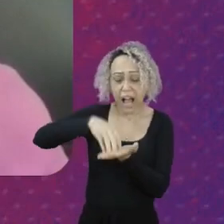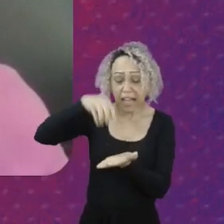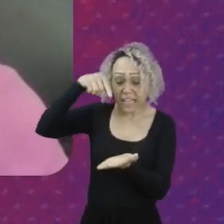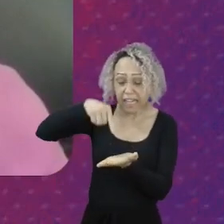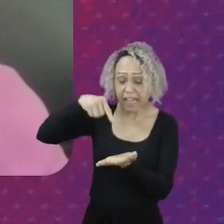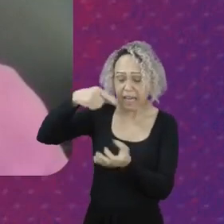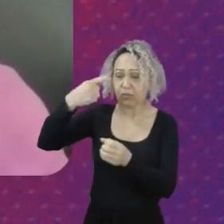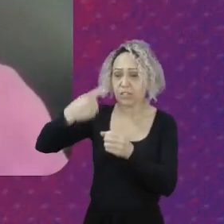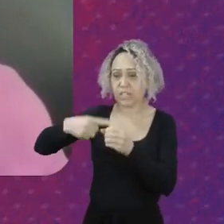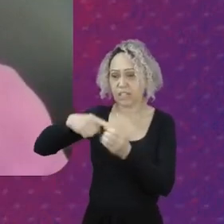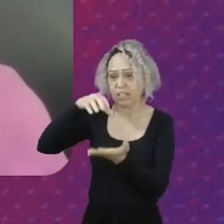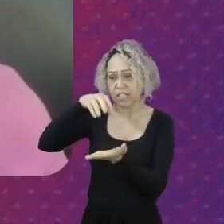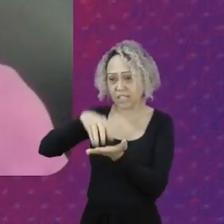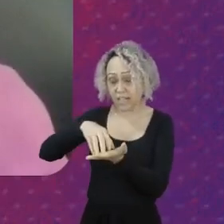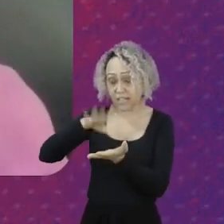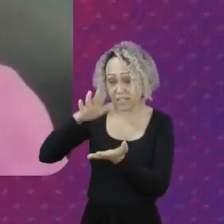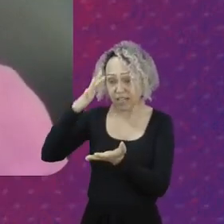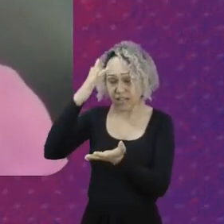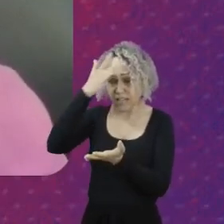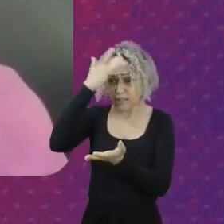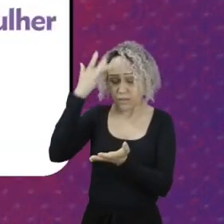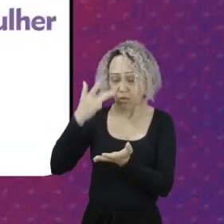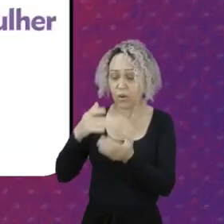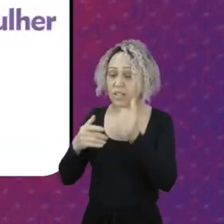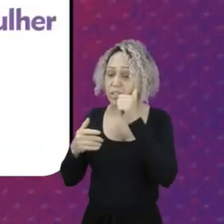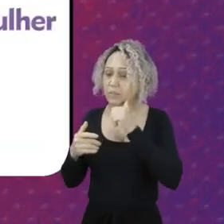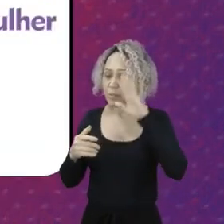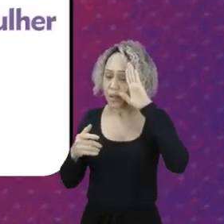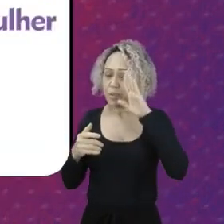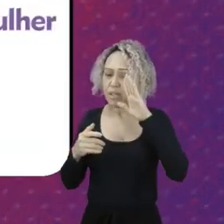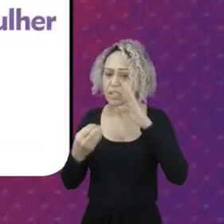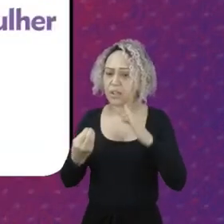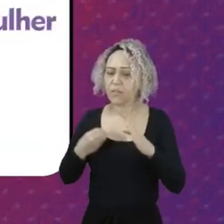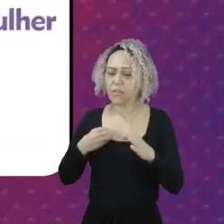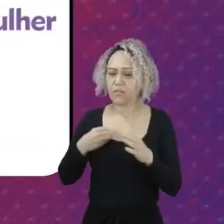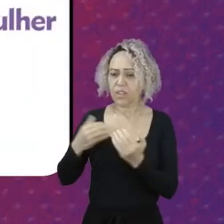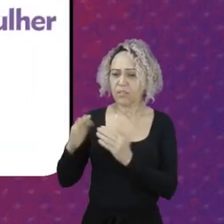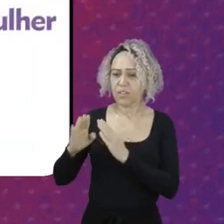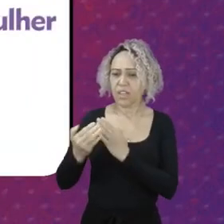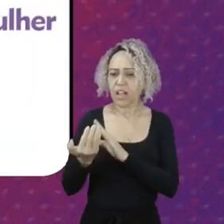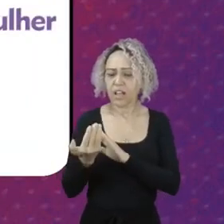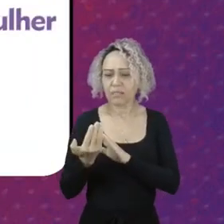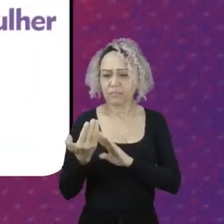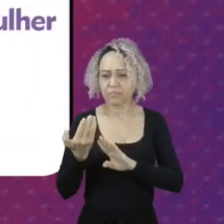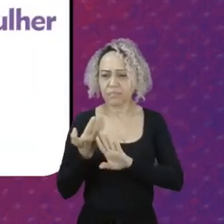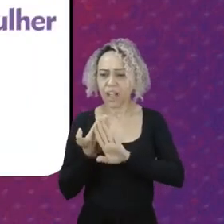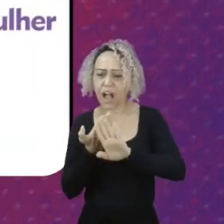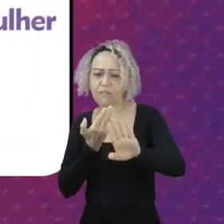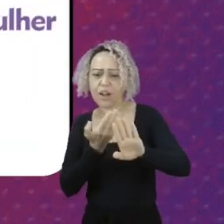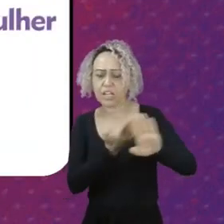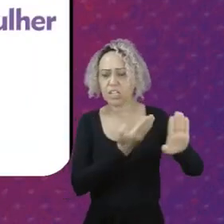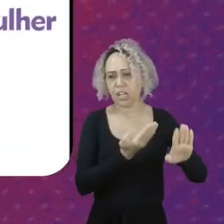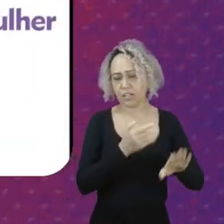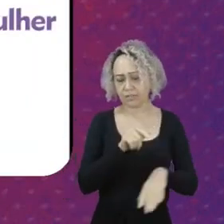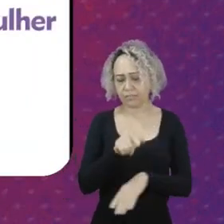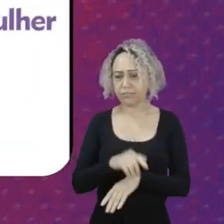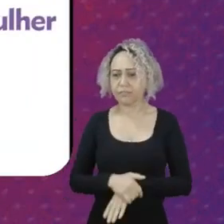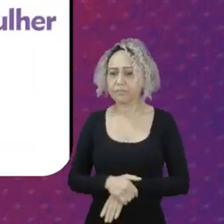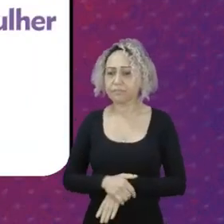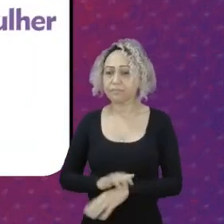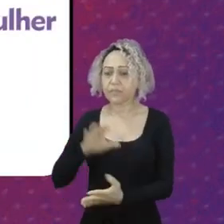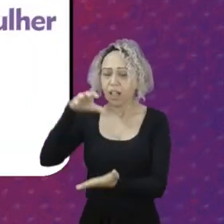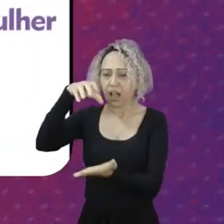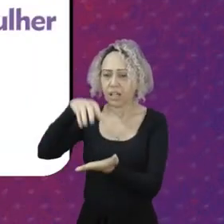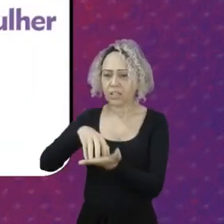poder dialogar sobre essa questão. Bom, esse é o emblema, né, do Centro de Defesa dos Direitos